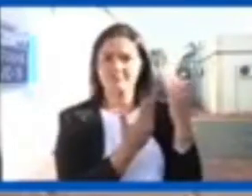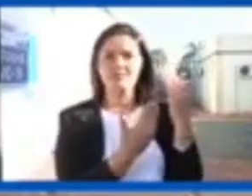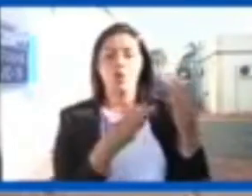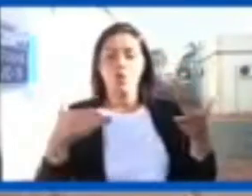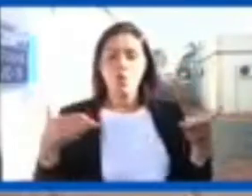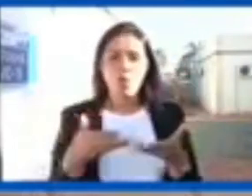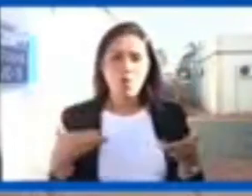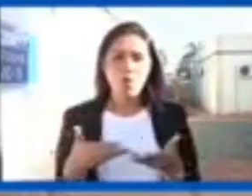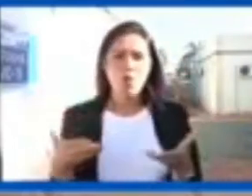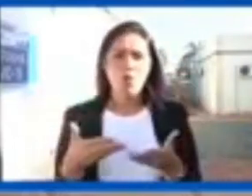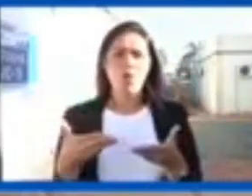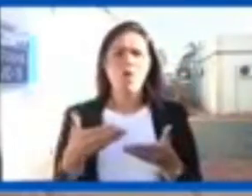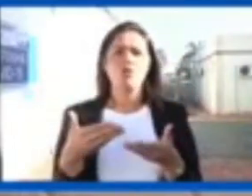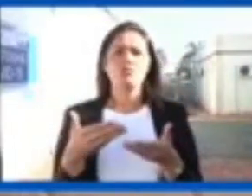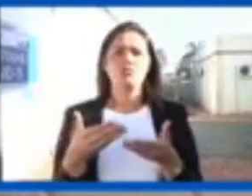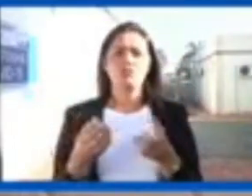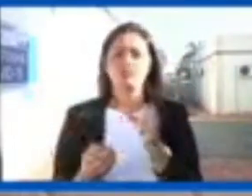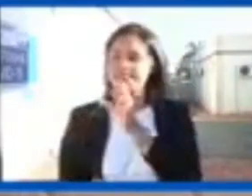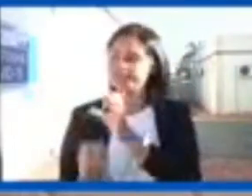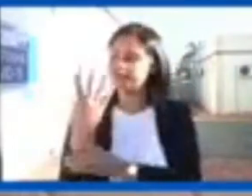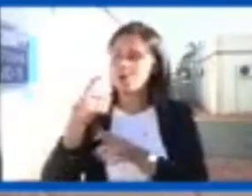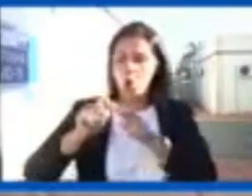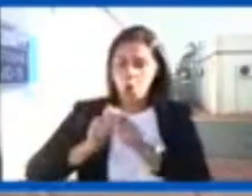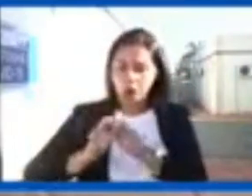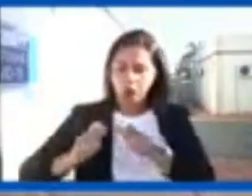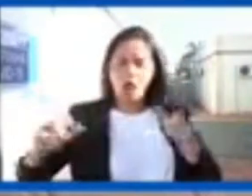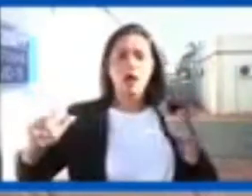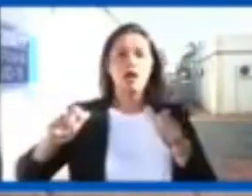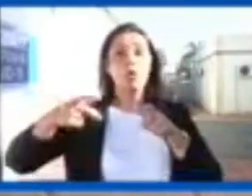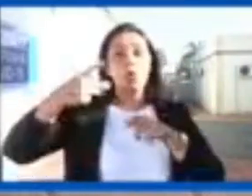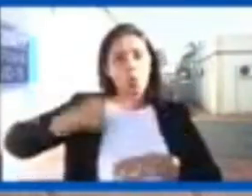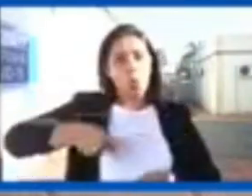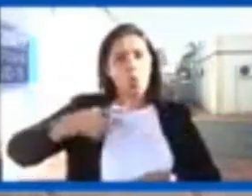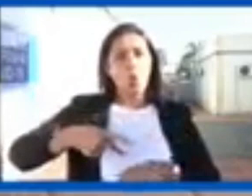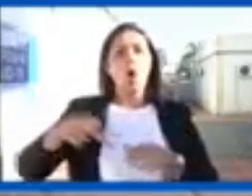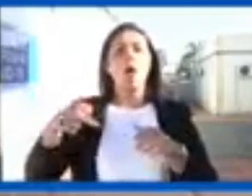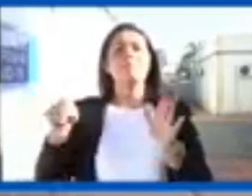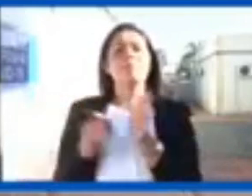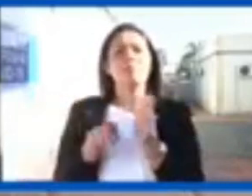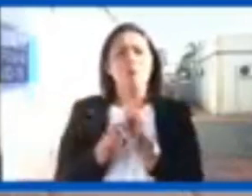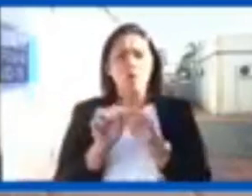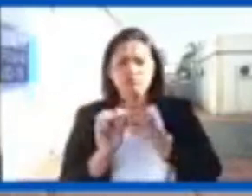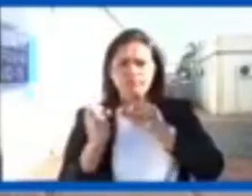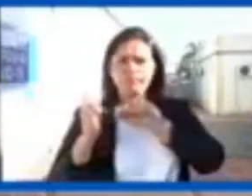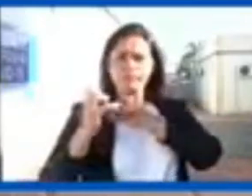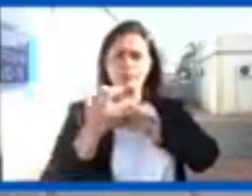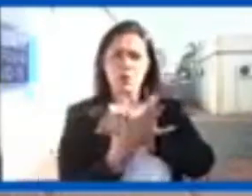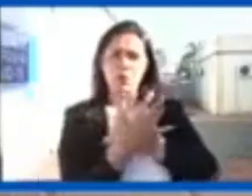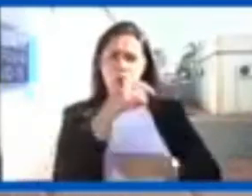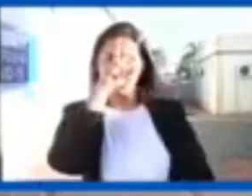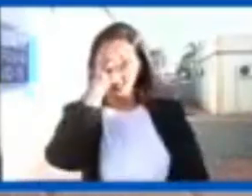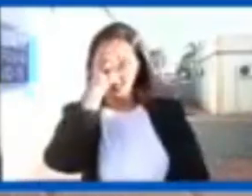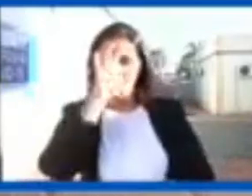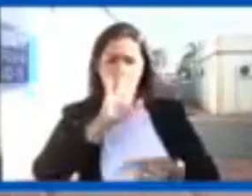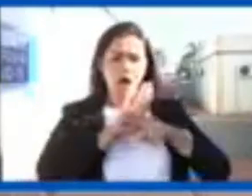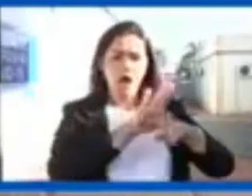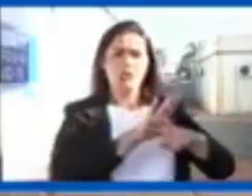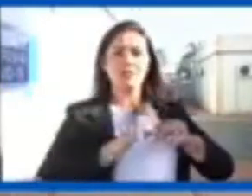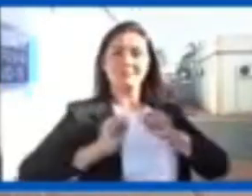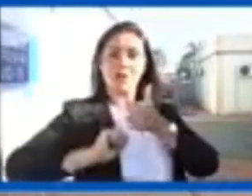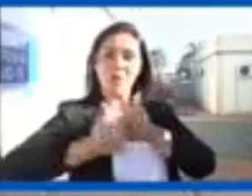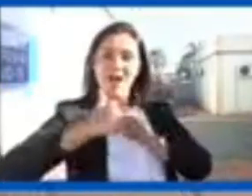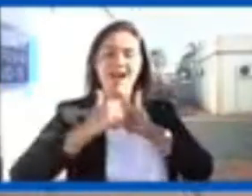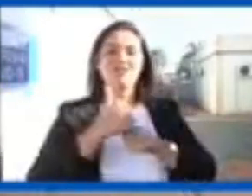de hoje estamos inaugurando né ampliando esse espaço que vem certamente contribuir para a